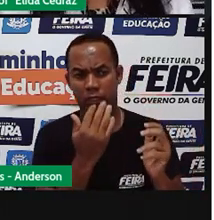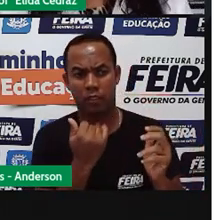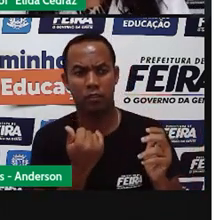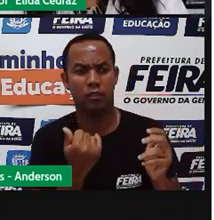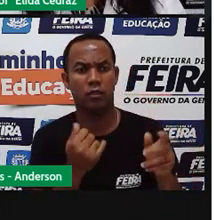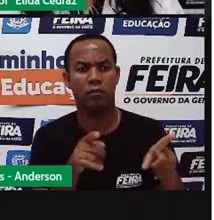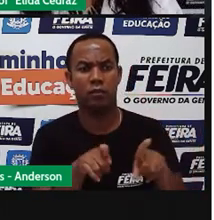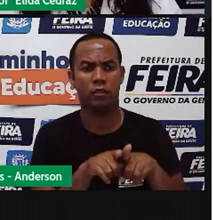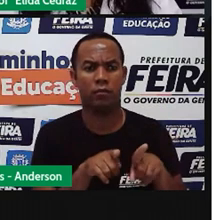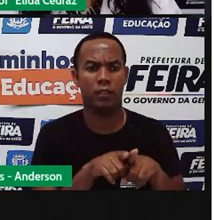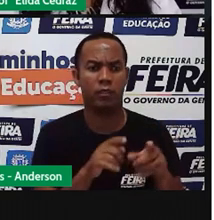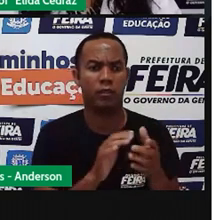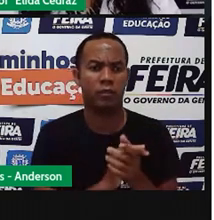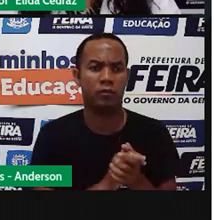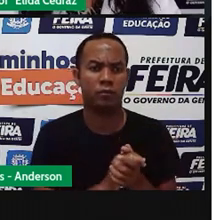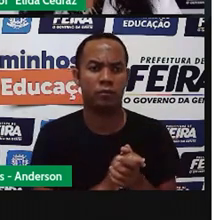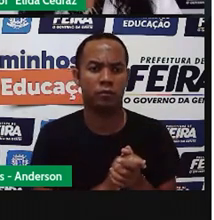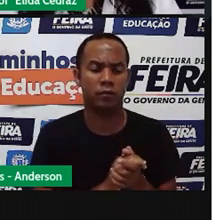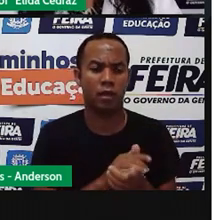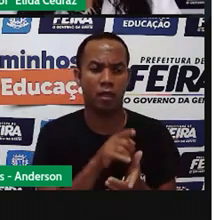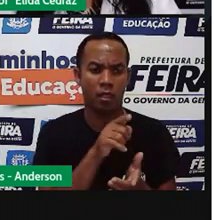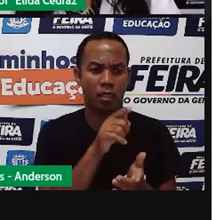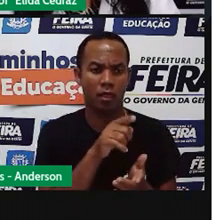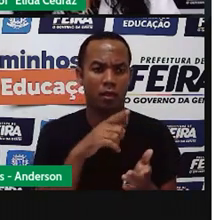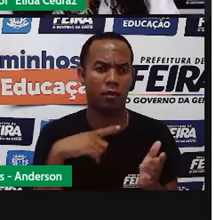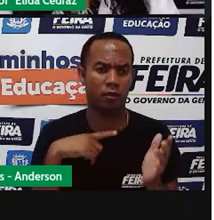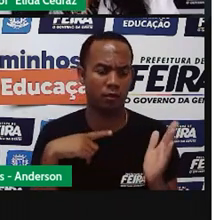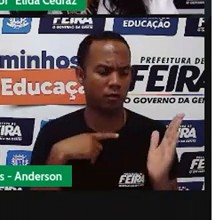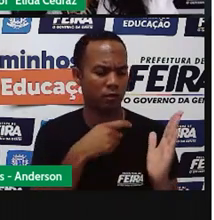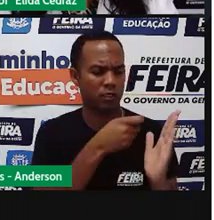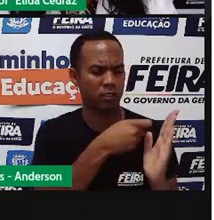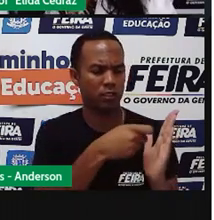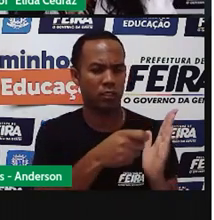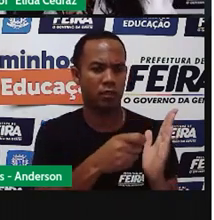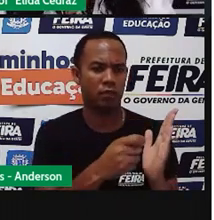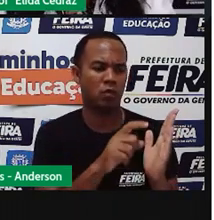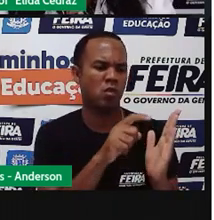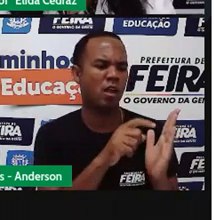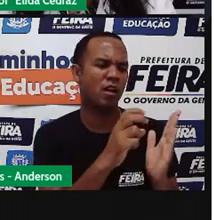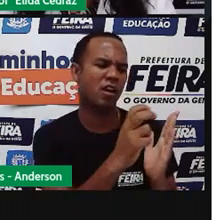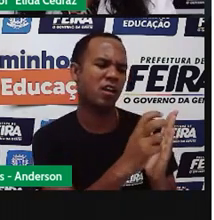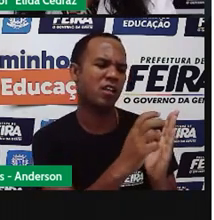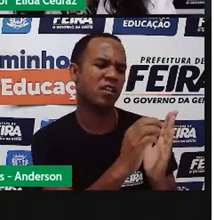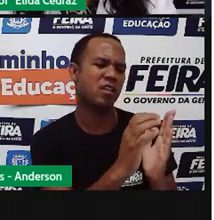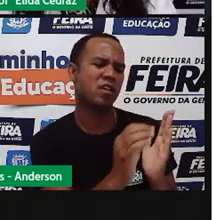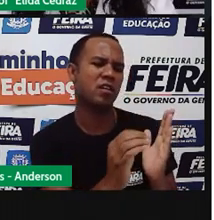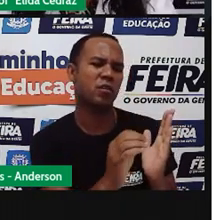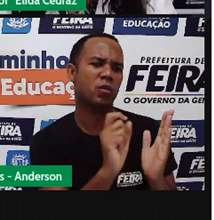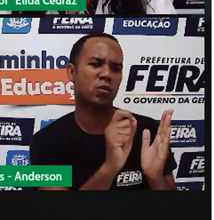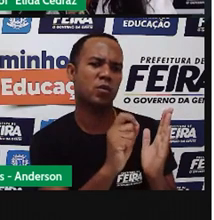alimentação, e lá está escrito 500 ml,